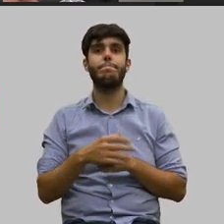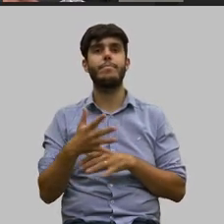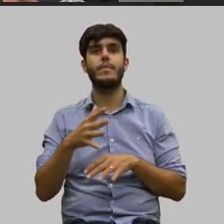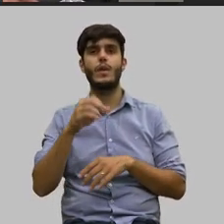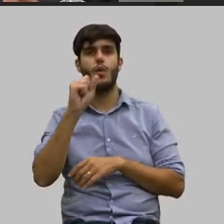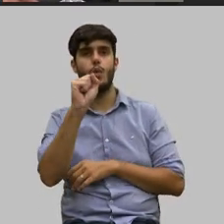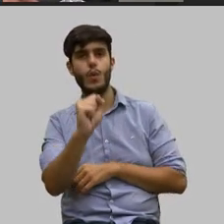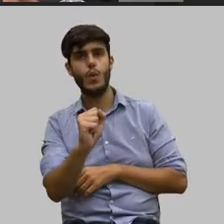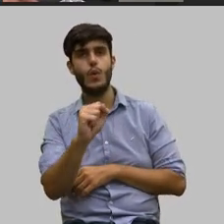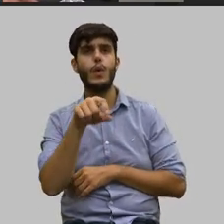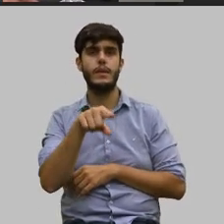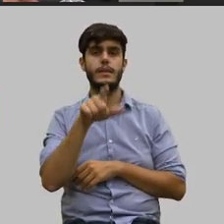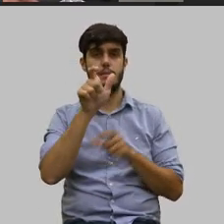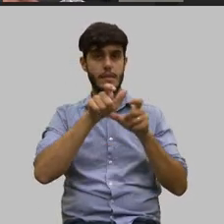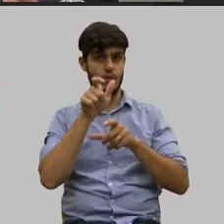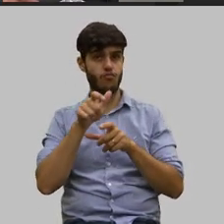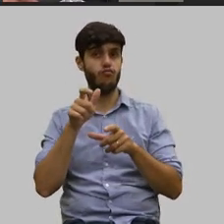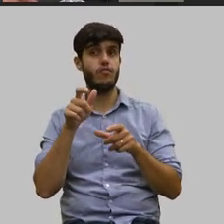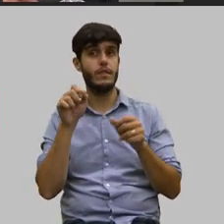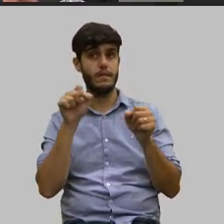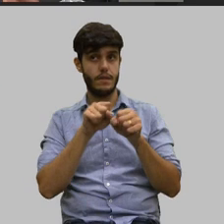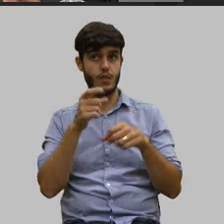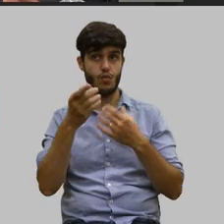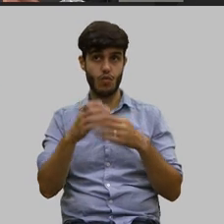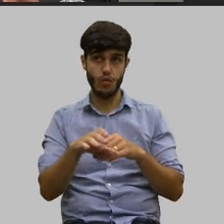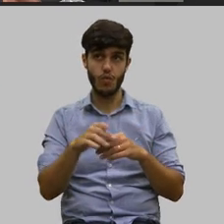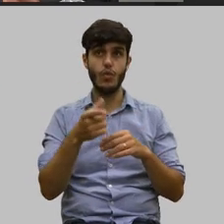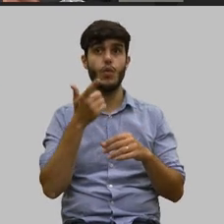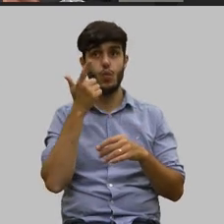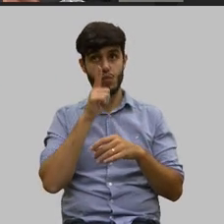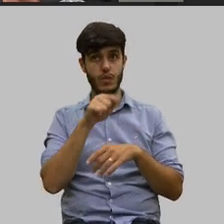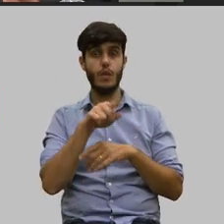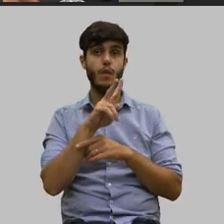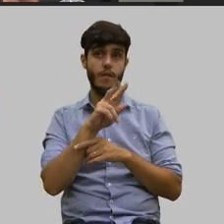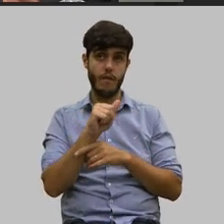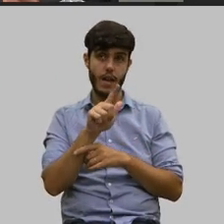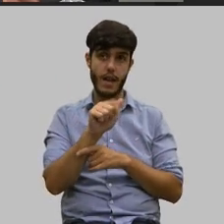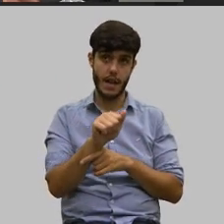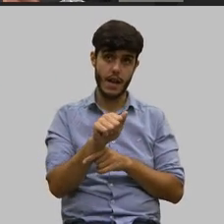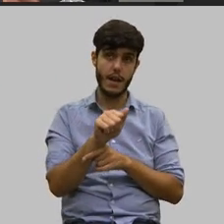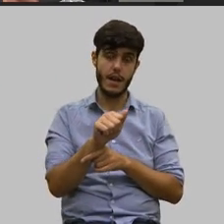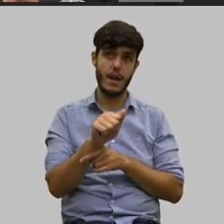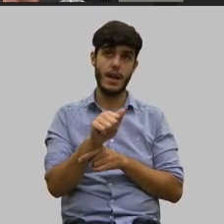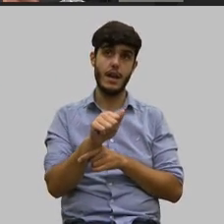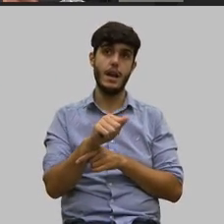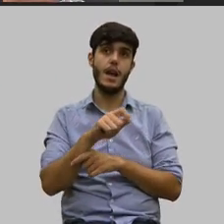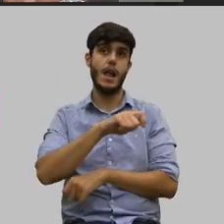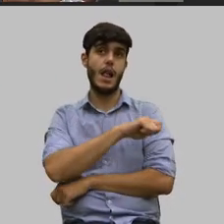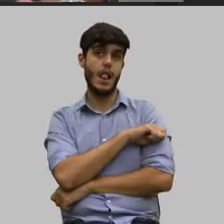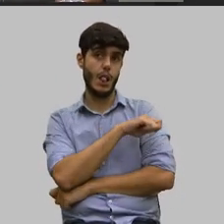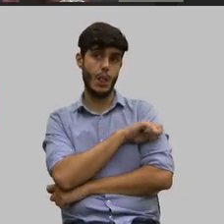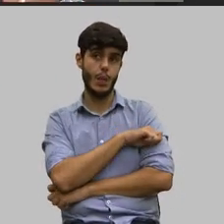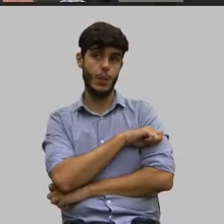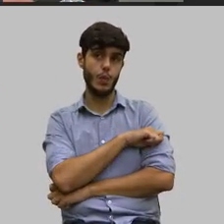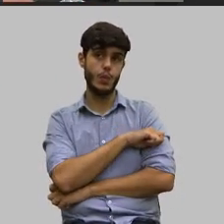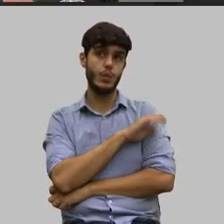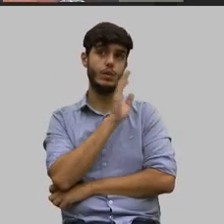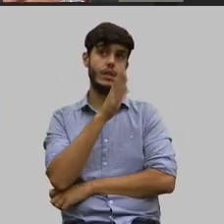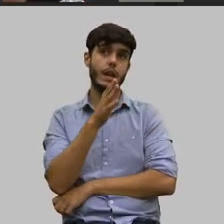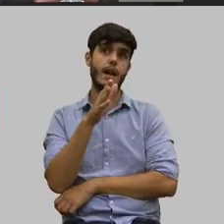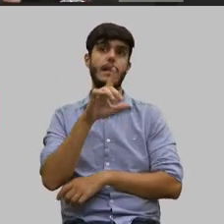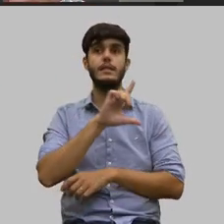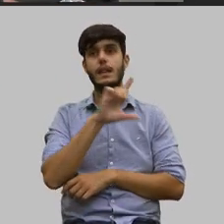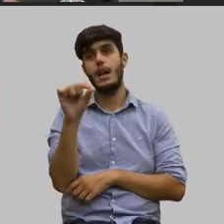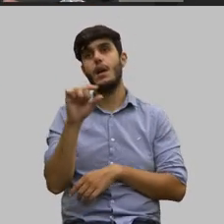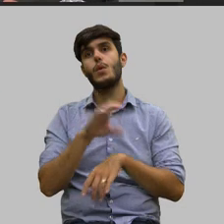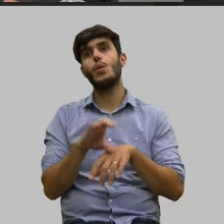desses candidatos eh preencheram vagas já de eh alunos que deram baixa no início do